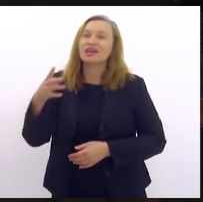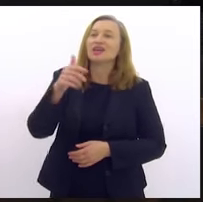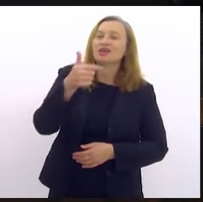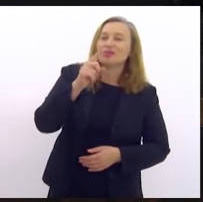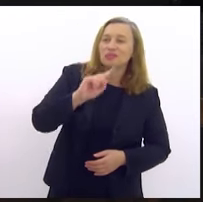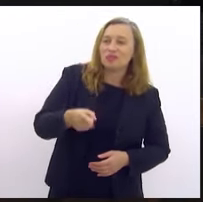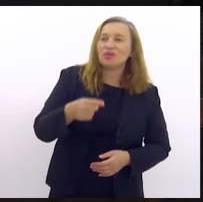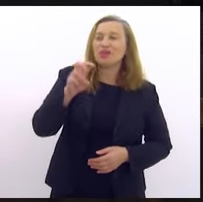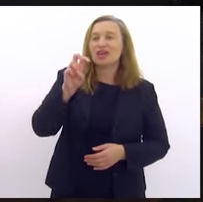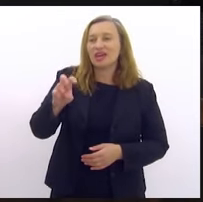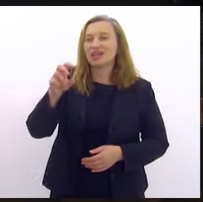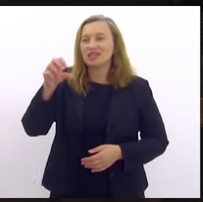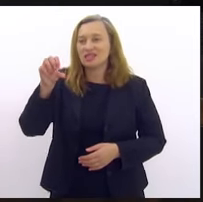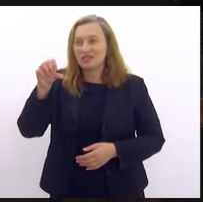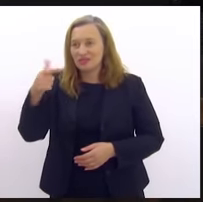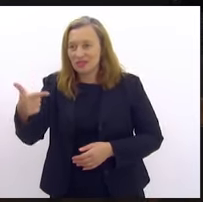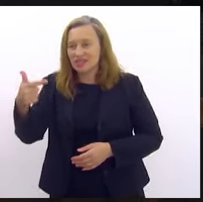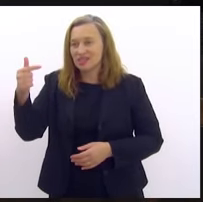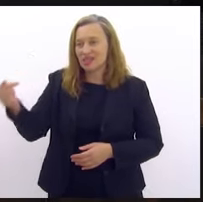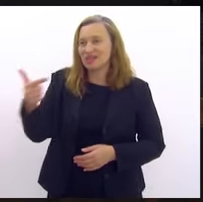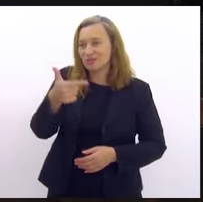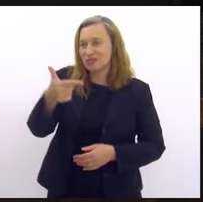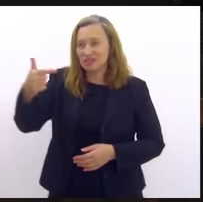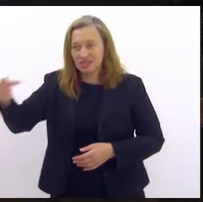3.527 de 2017,